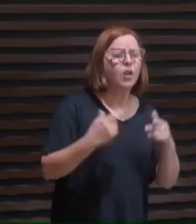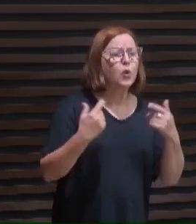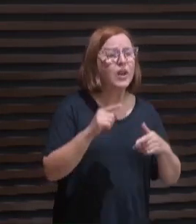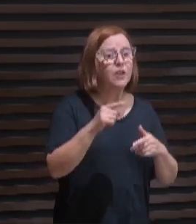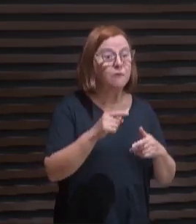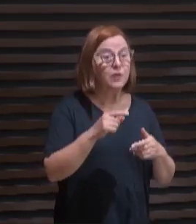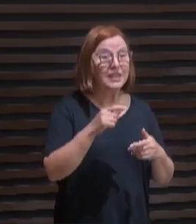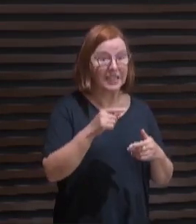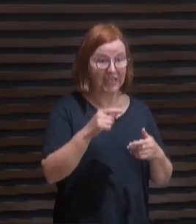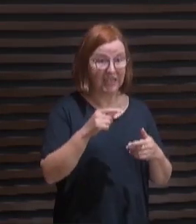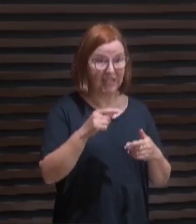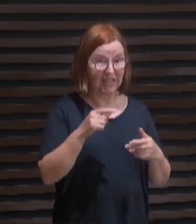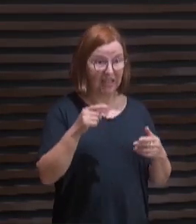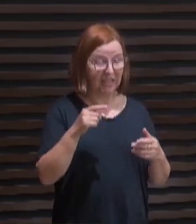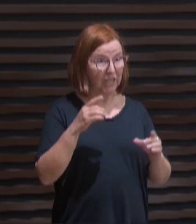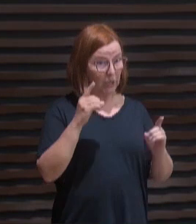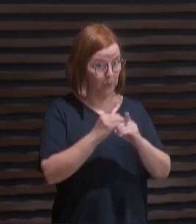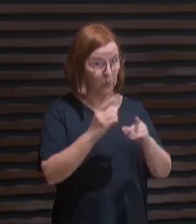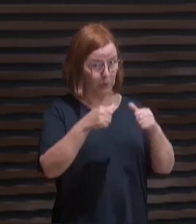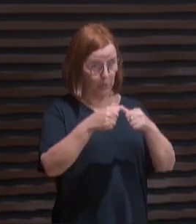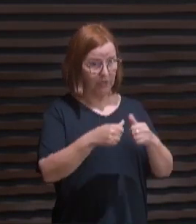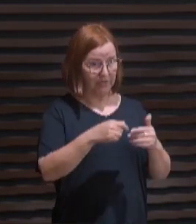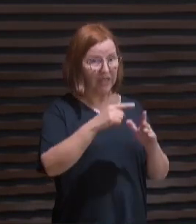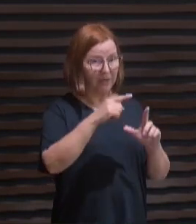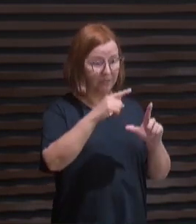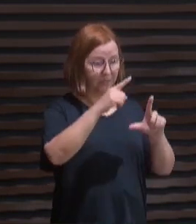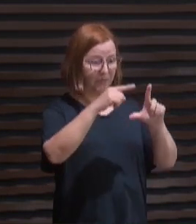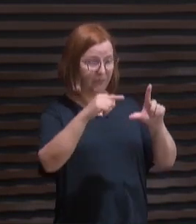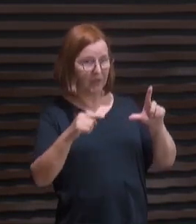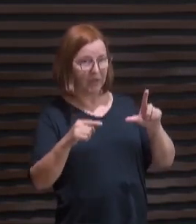essa estatística? Eu disse: olha, eu recebi de um médico.